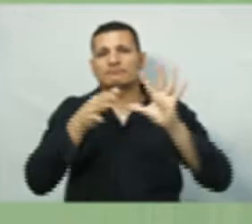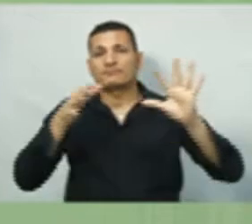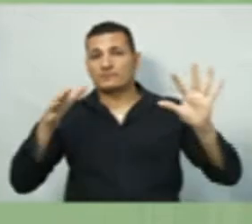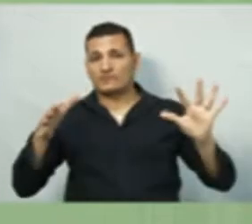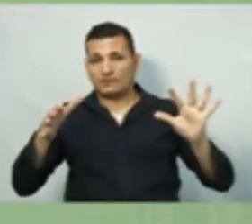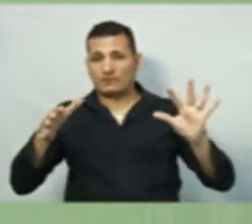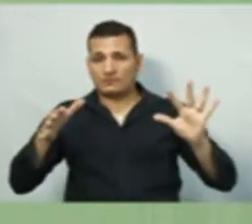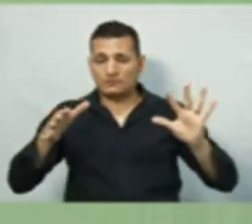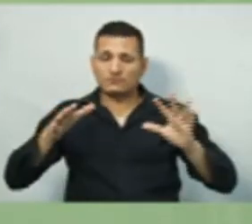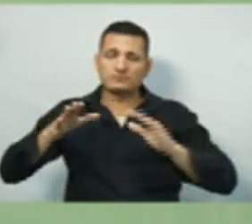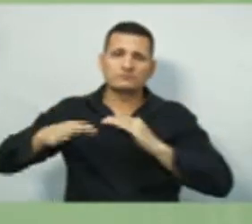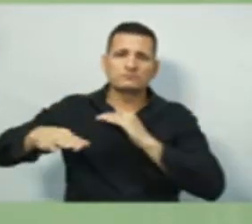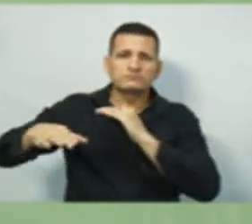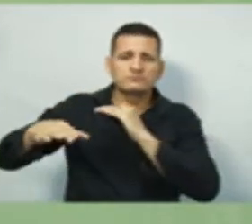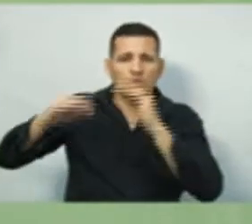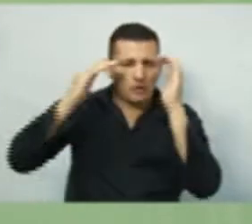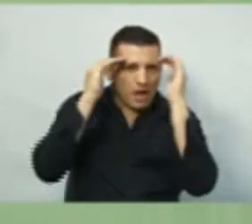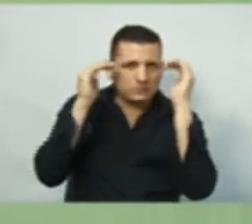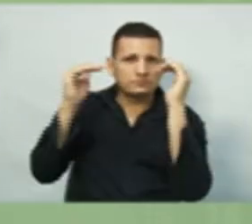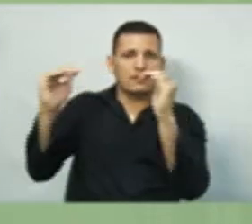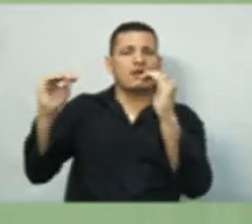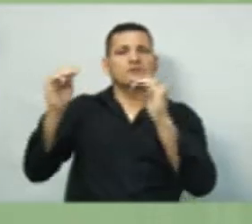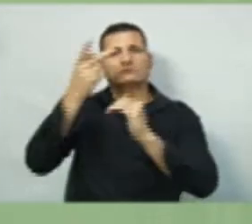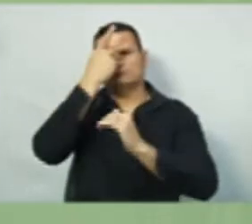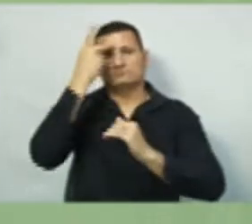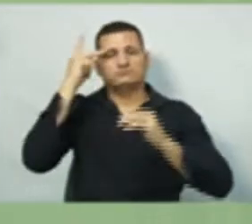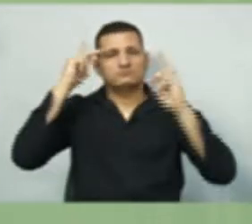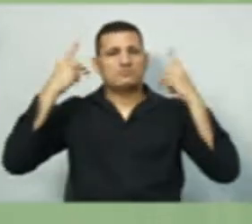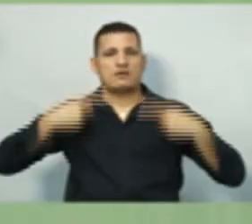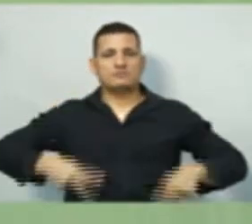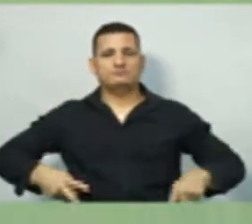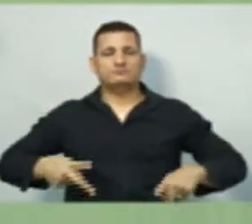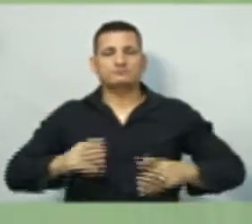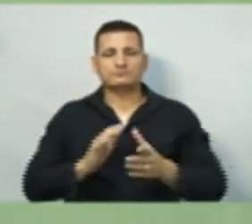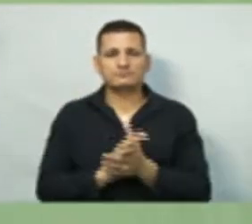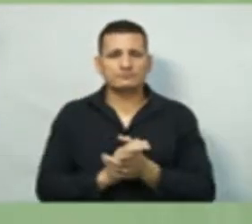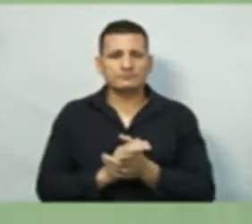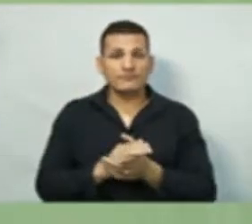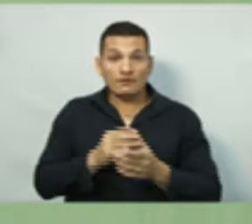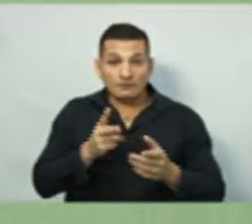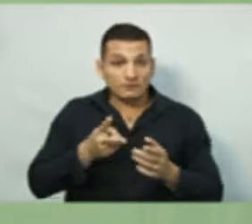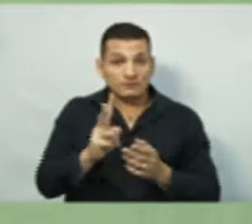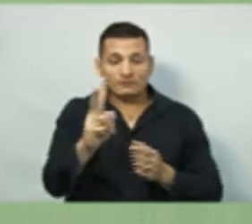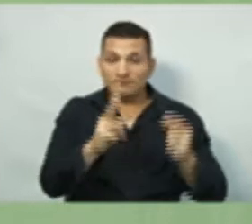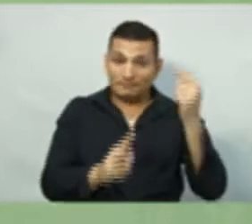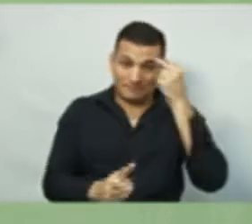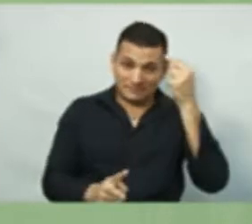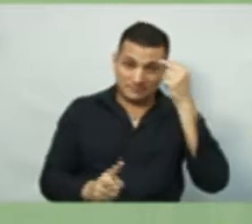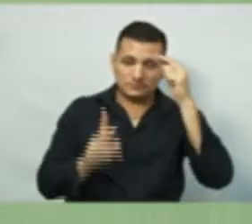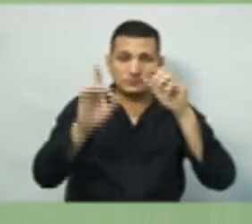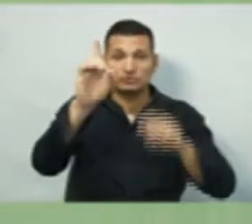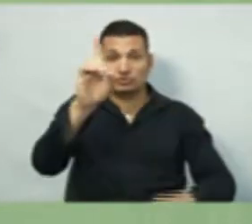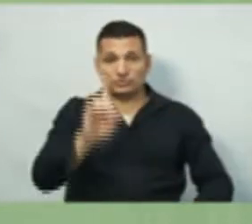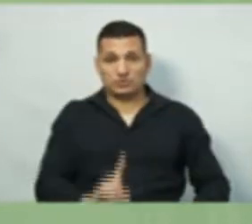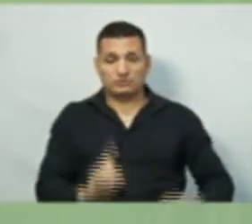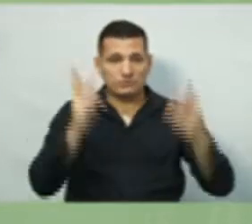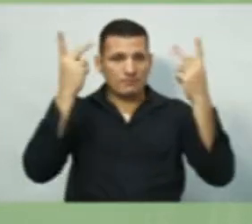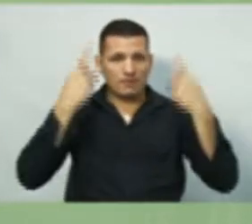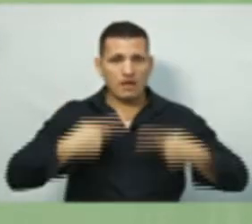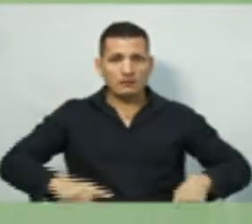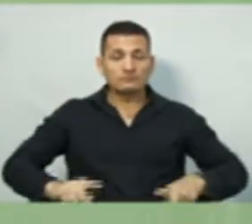a dignidade da pessoa humana. Sempre que pensarmos em direitos humanos, estamos pensando